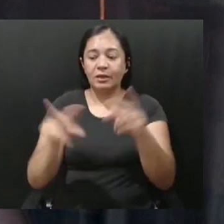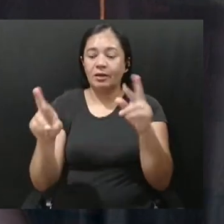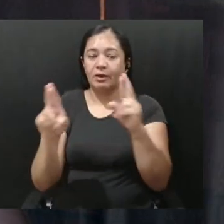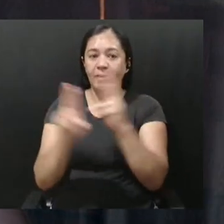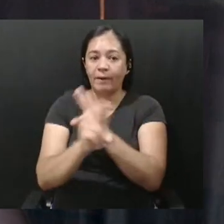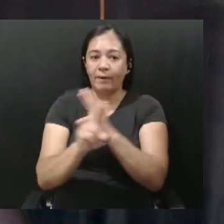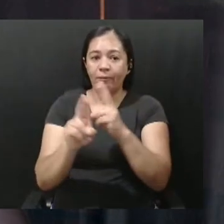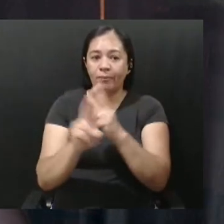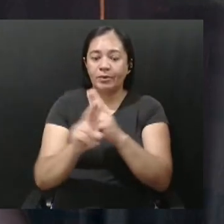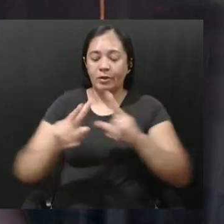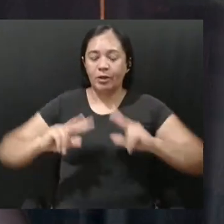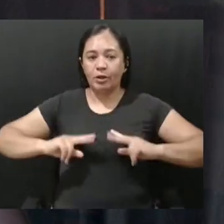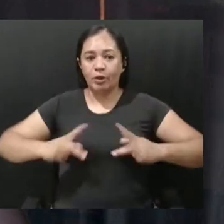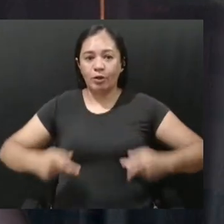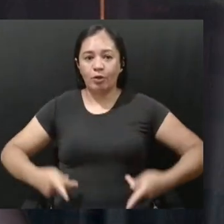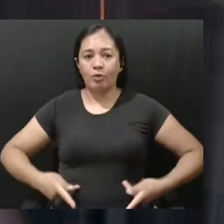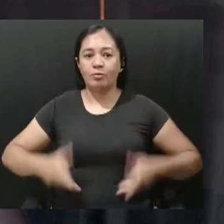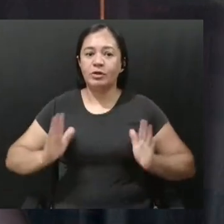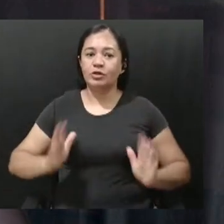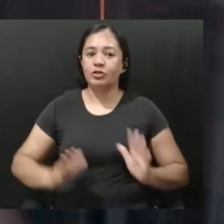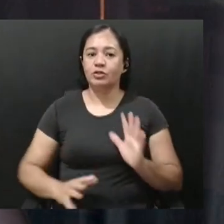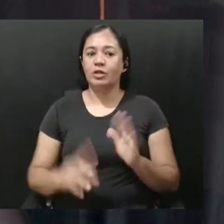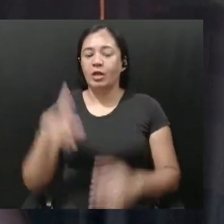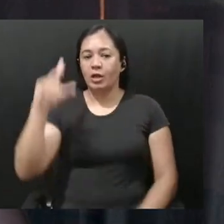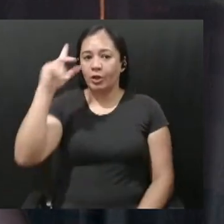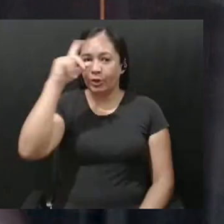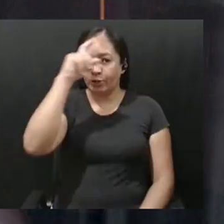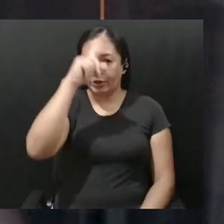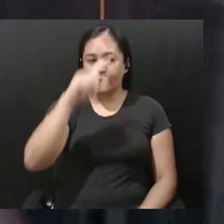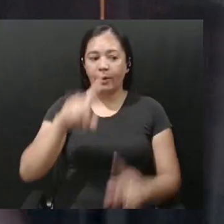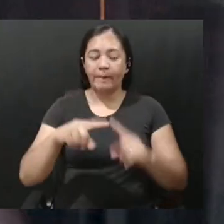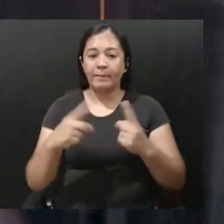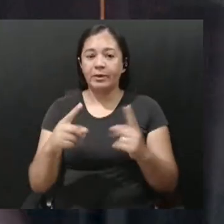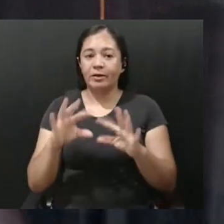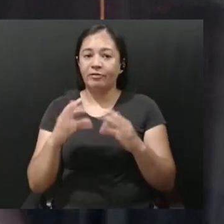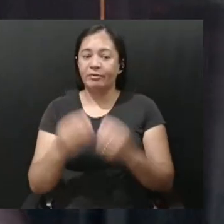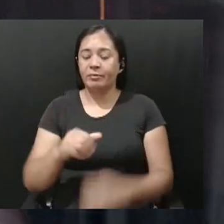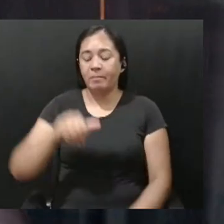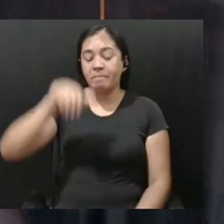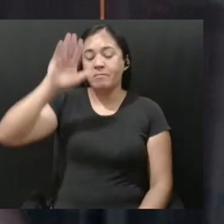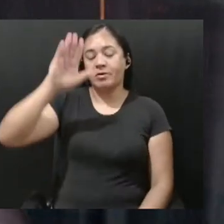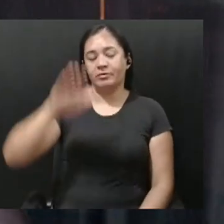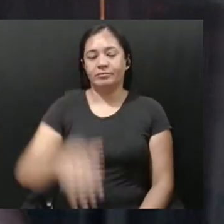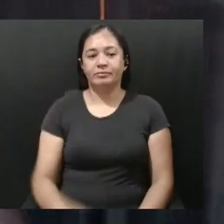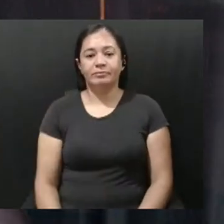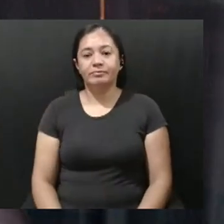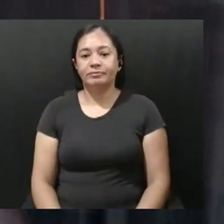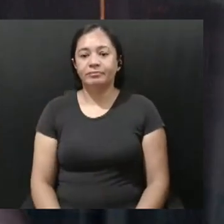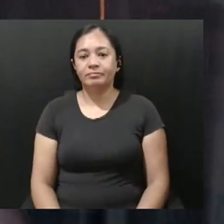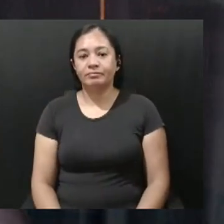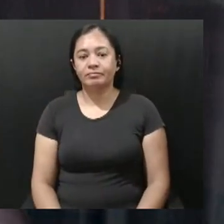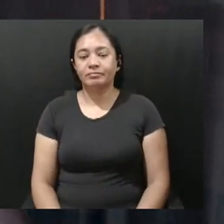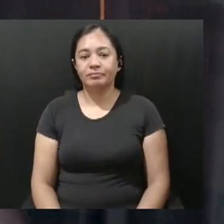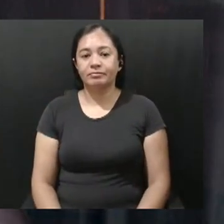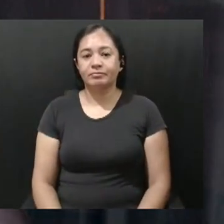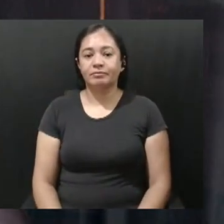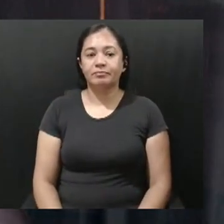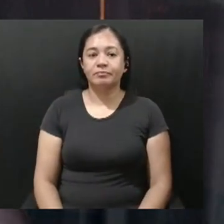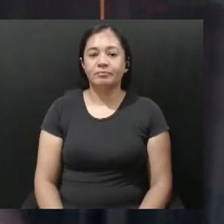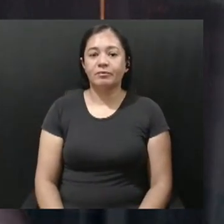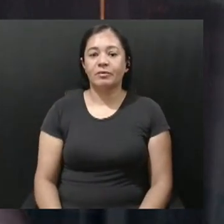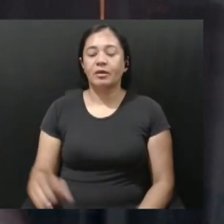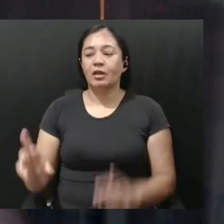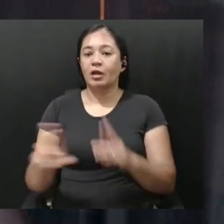muito complexas, né, mas as familiares mais ainda, né. Então, são aquelas relações que acompanham a gente desde que a gente nasceu,